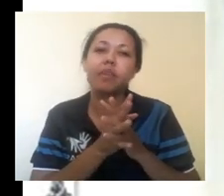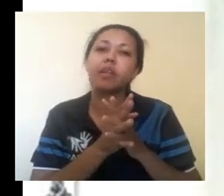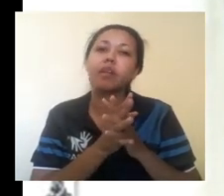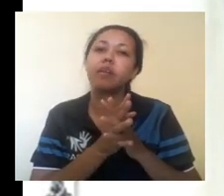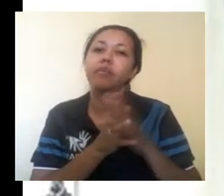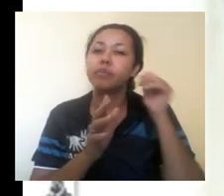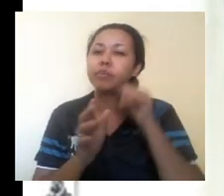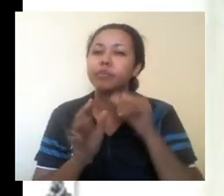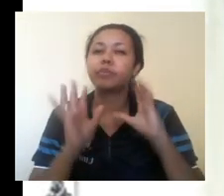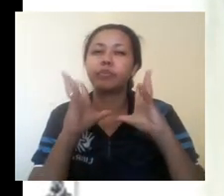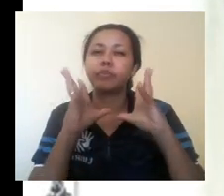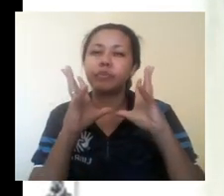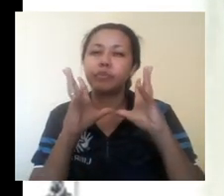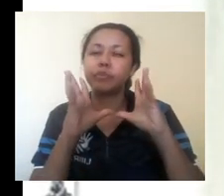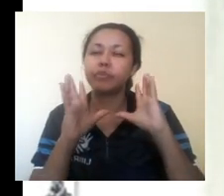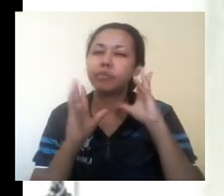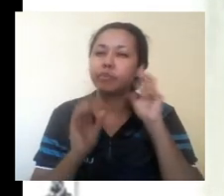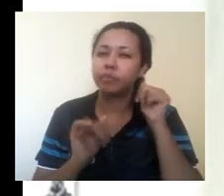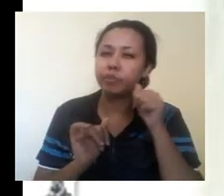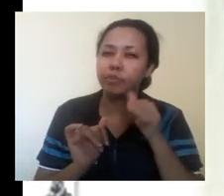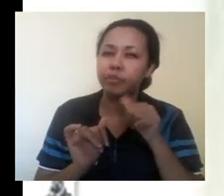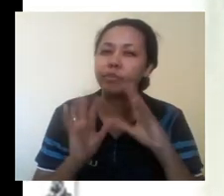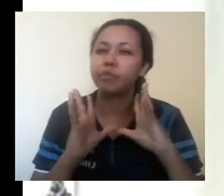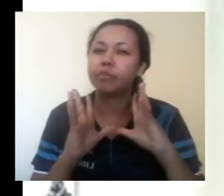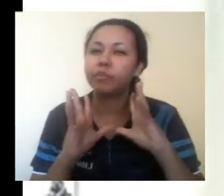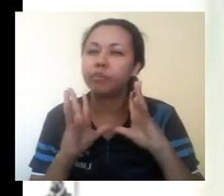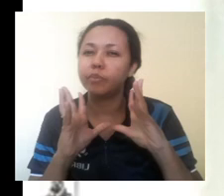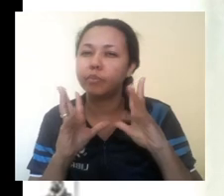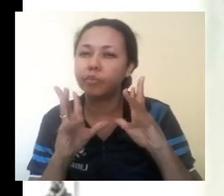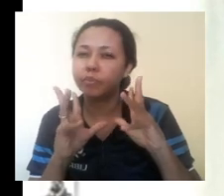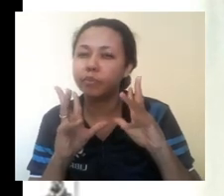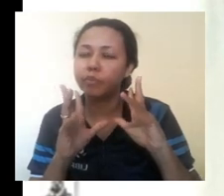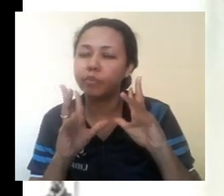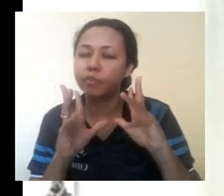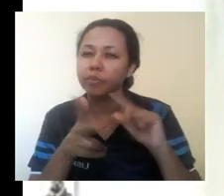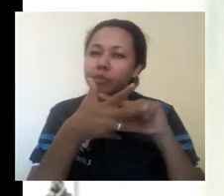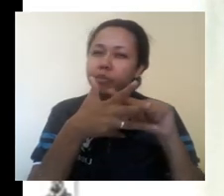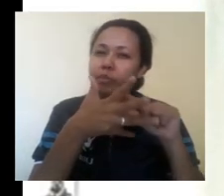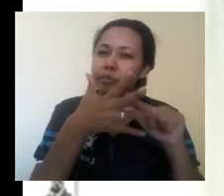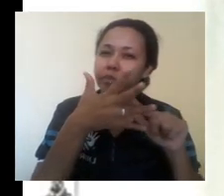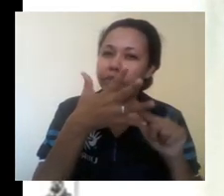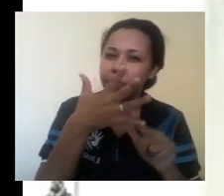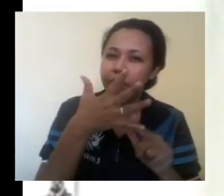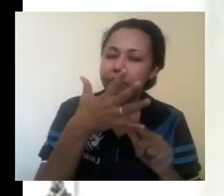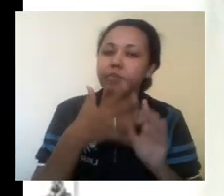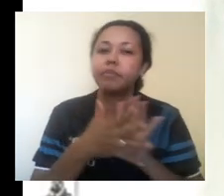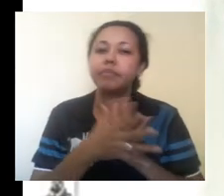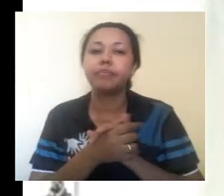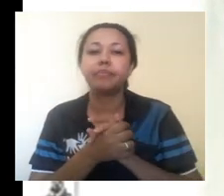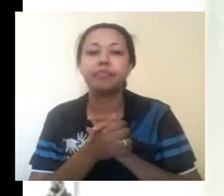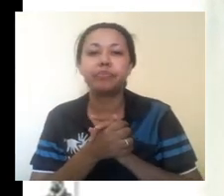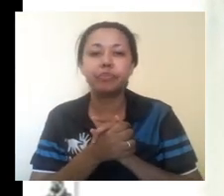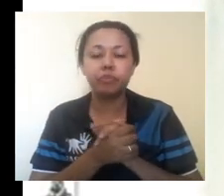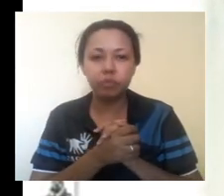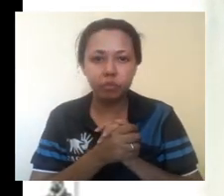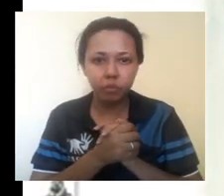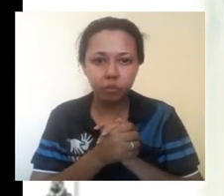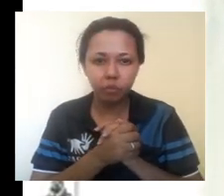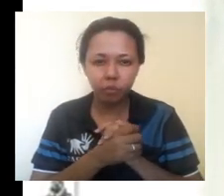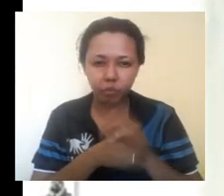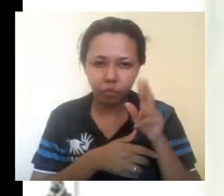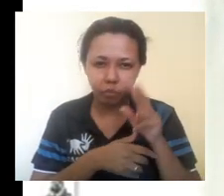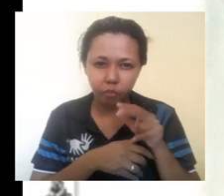20... Lucas 2,51 é pastor. Fala aí que eu não estou conseguindo entender. Contudo, ele seguiu